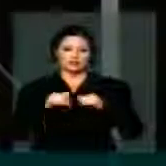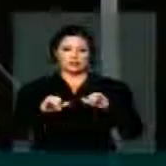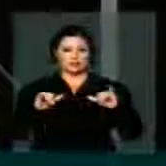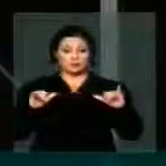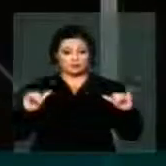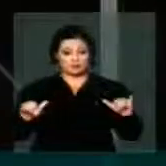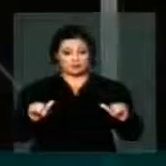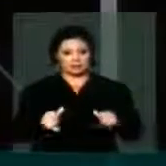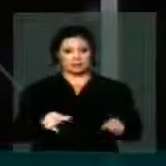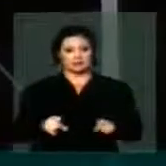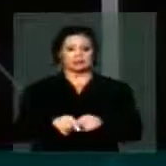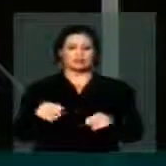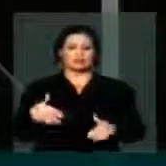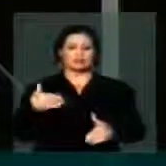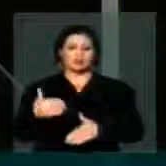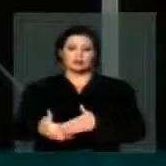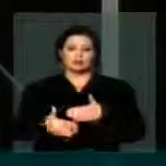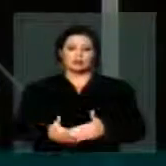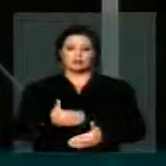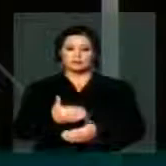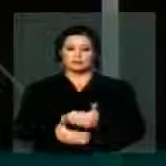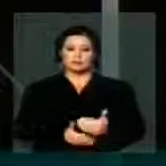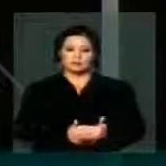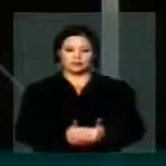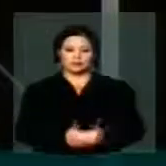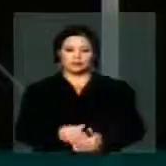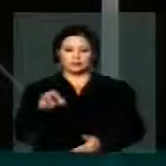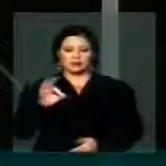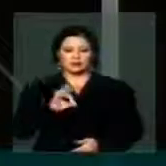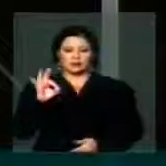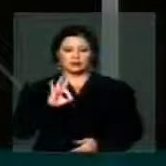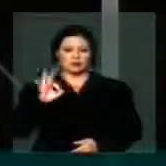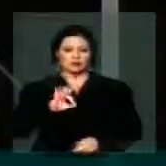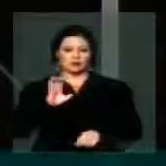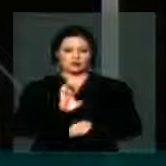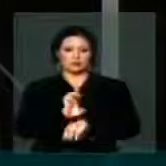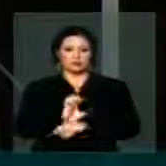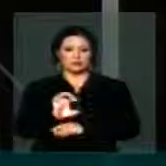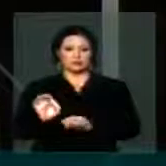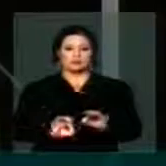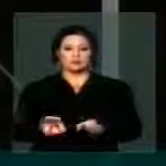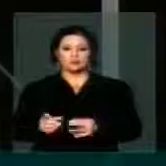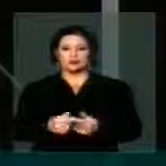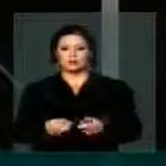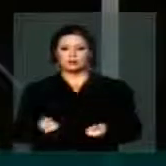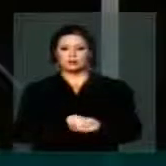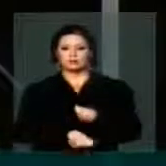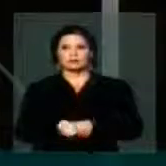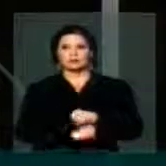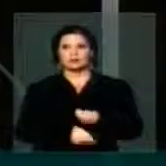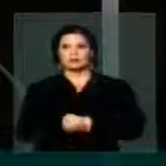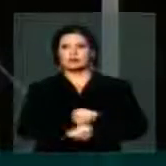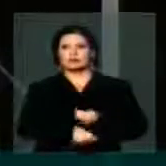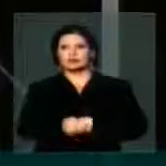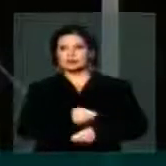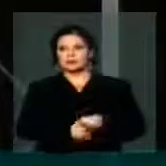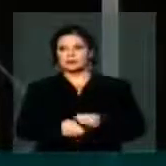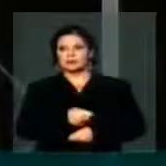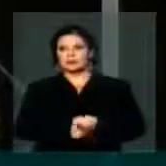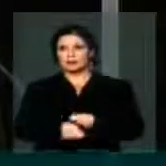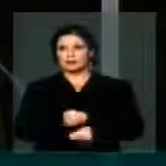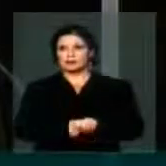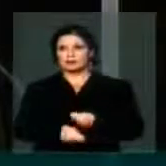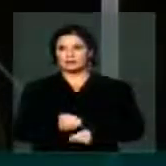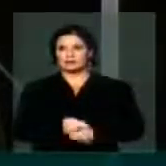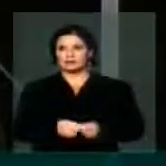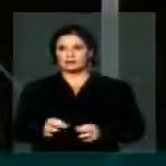publicação. Gradualmente, os percentuais dos estados de origem e destino da mercadoria ou serviço serão alterados de